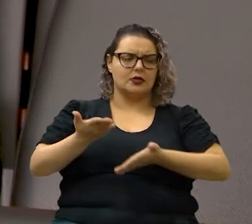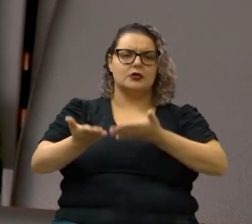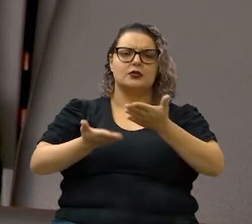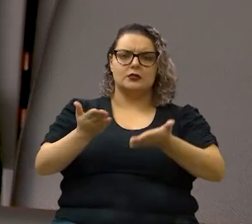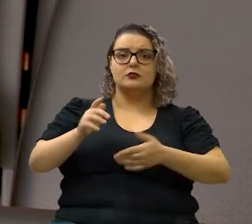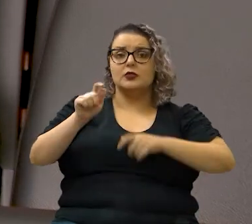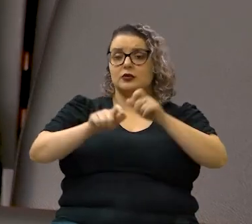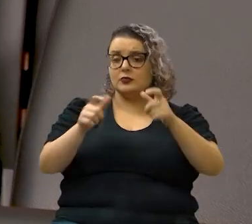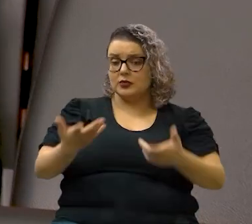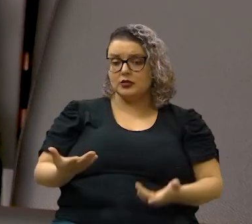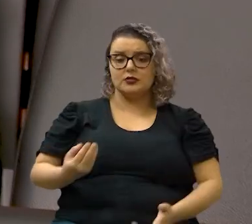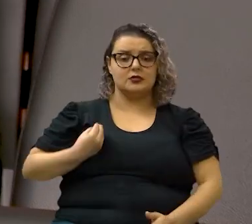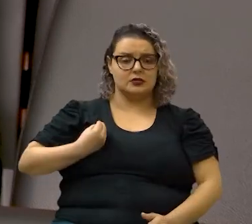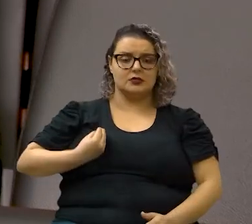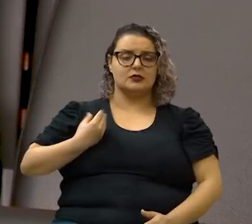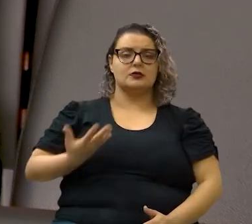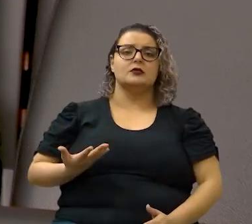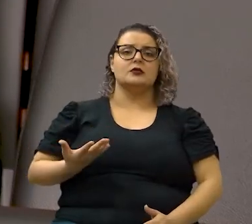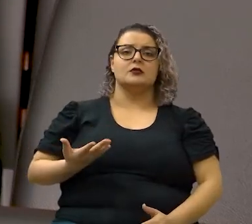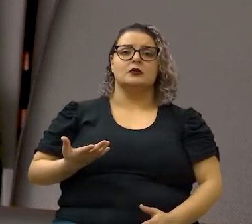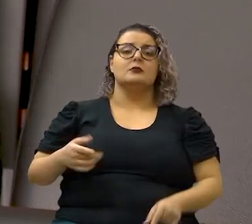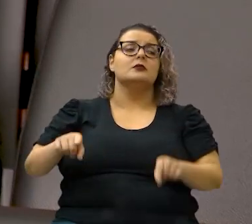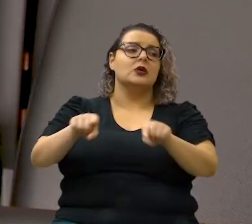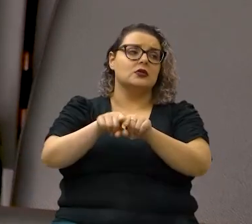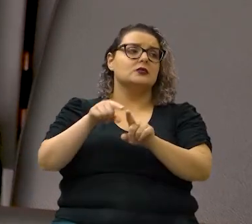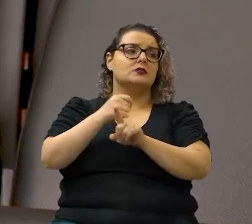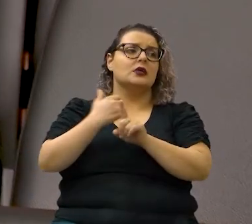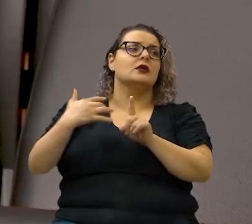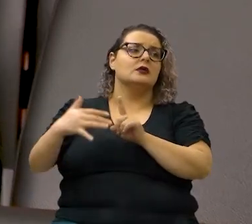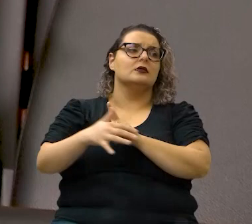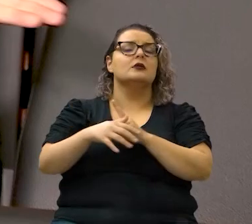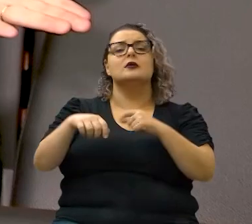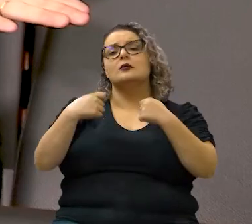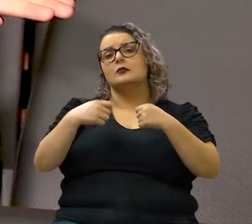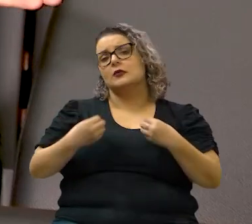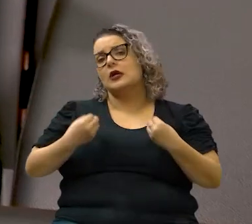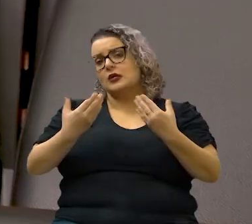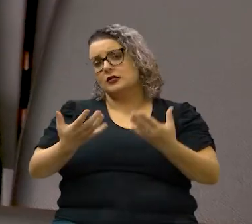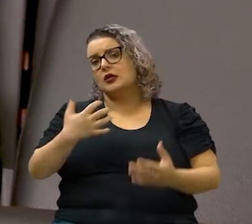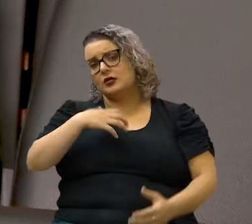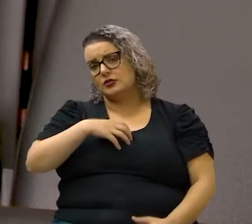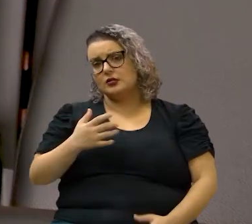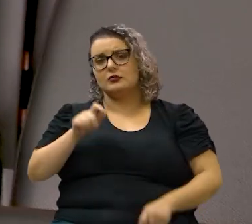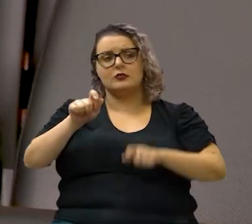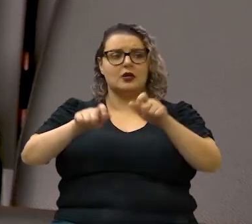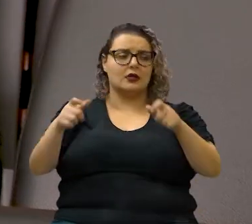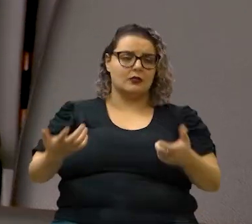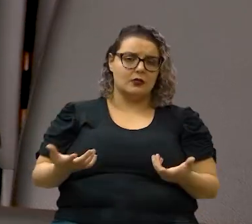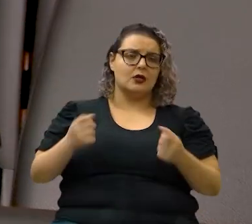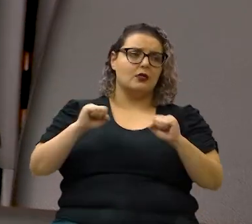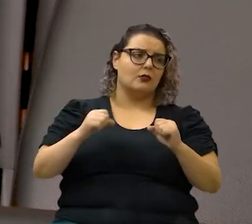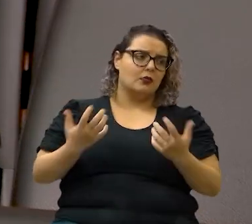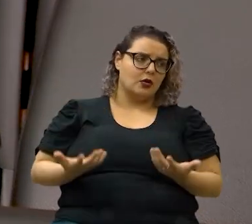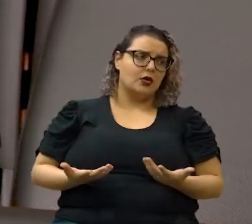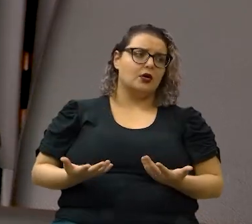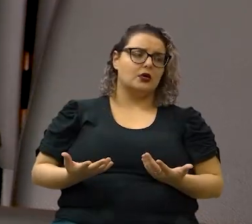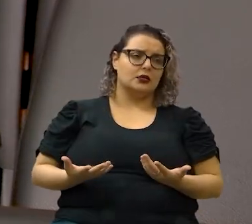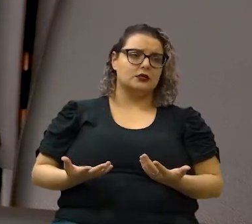enfrentada pelas pessoas que passam por ela, mas pela sociedade que precisa dar condições para que a pessoa possa